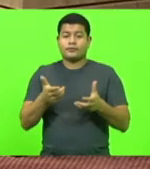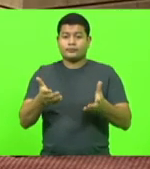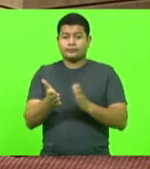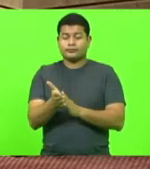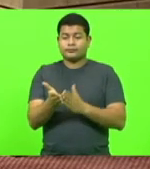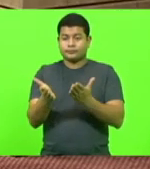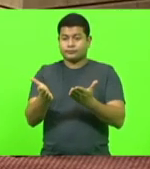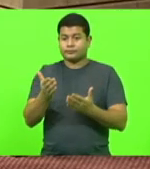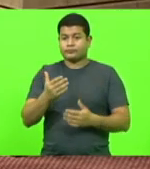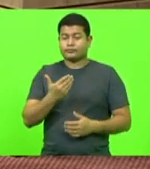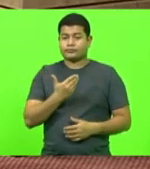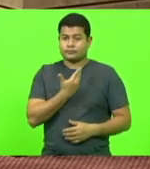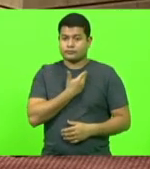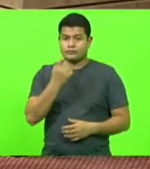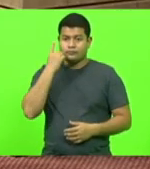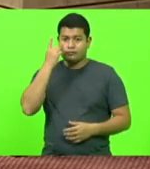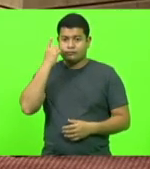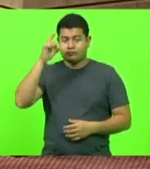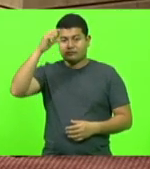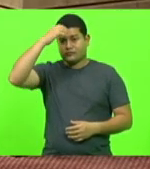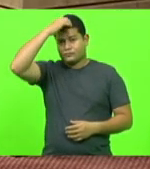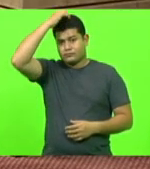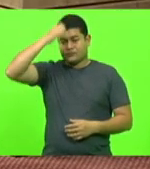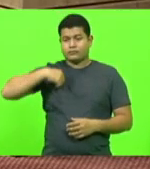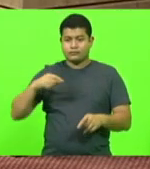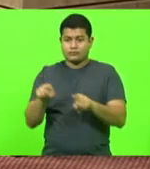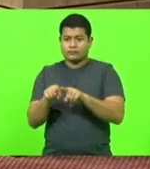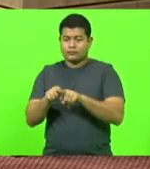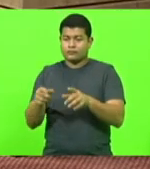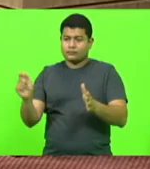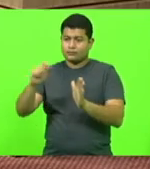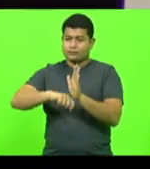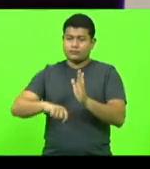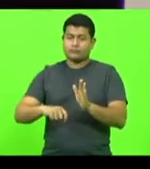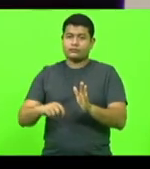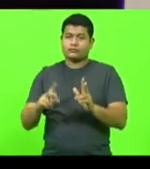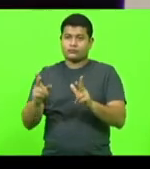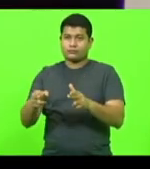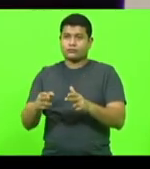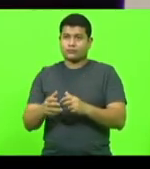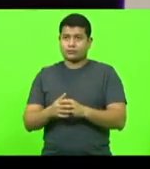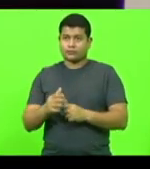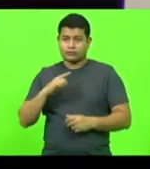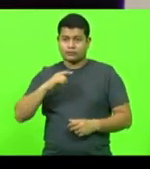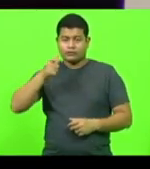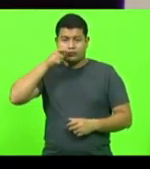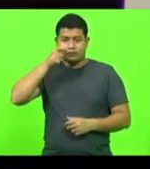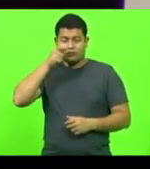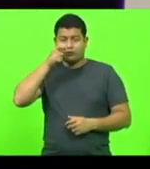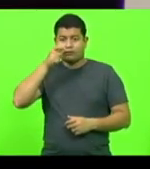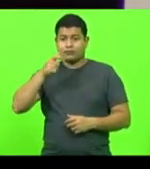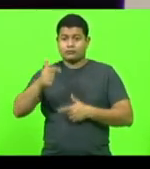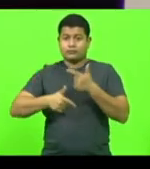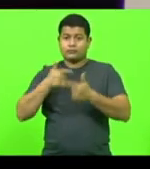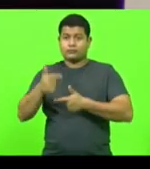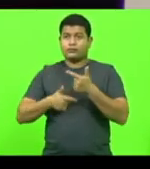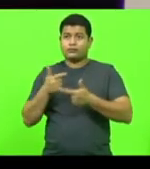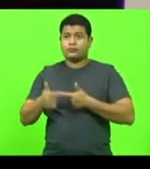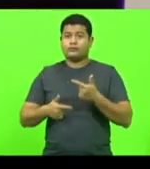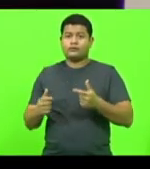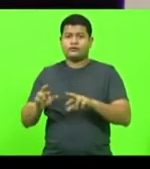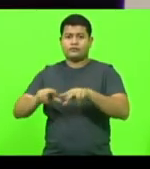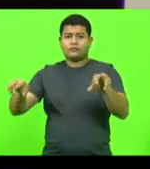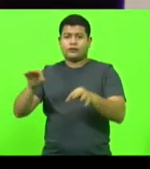deputado Mocelin, quero me colocar ao lado dele nesse projeto de lei. Eu tenho acompanhado de perto o trabalho de